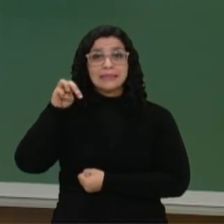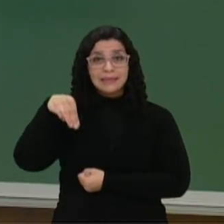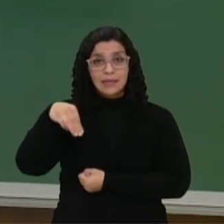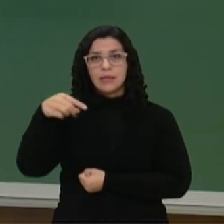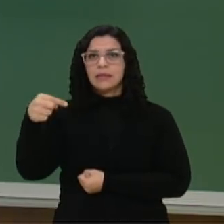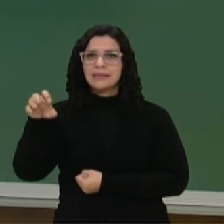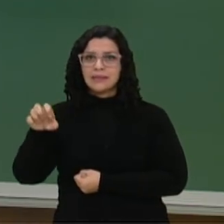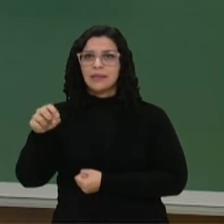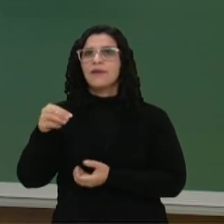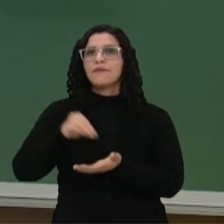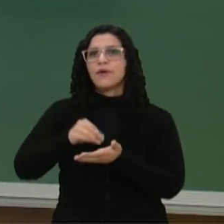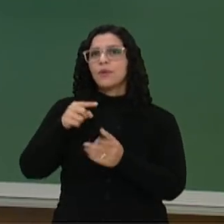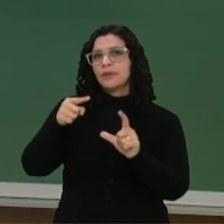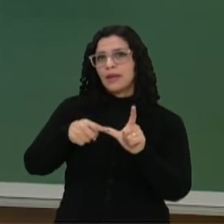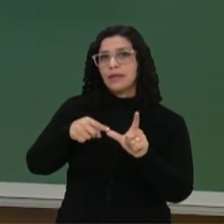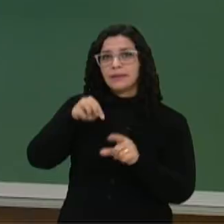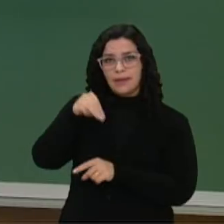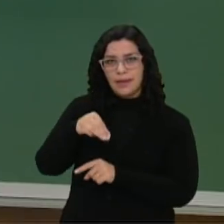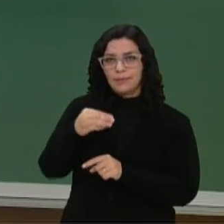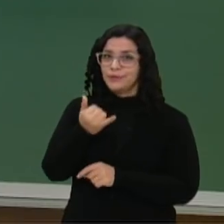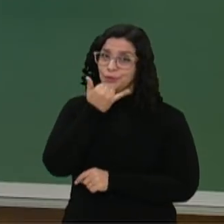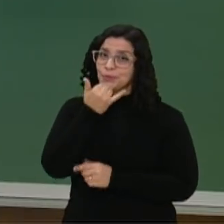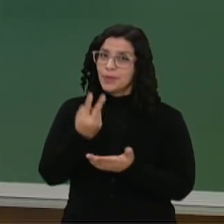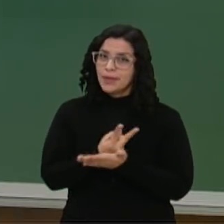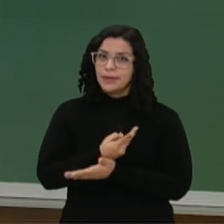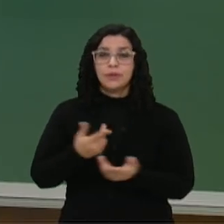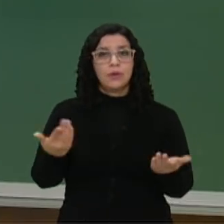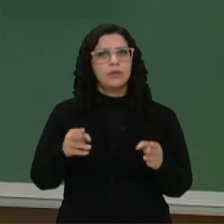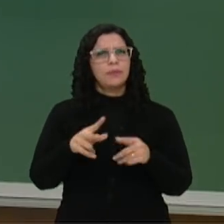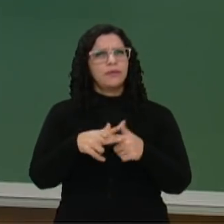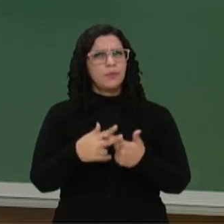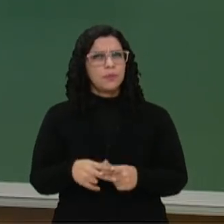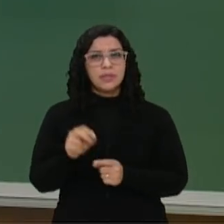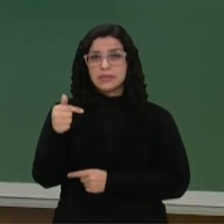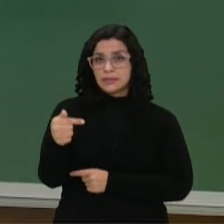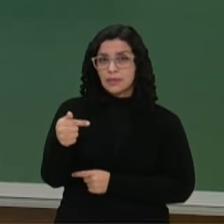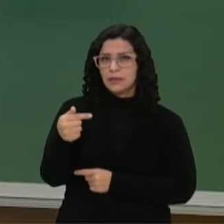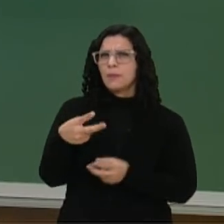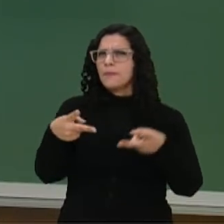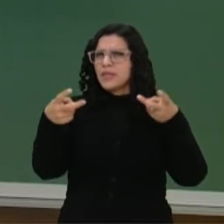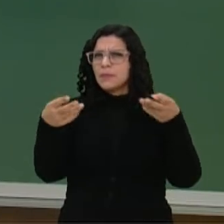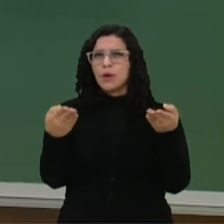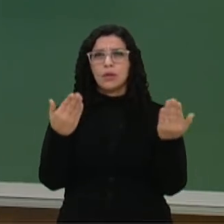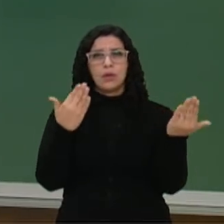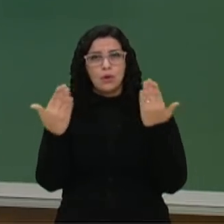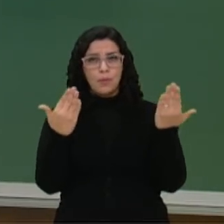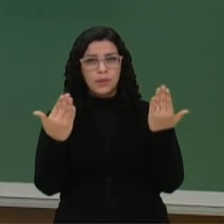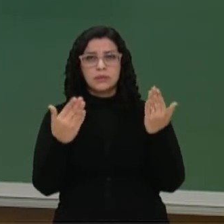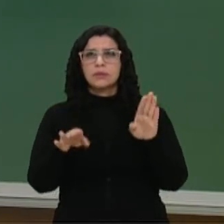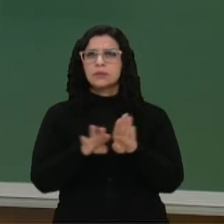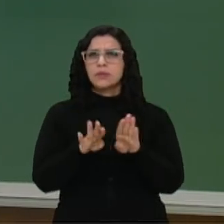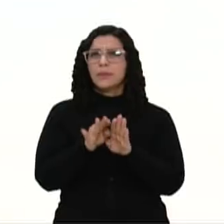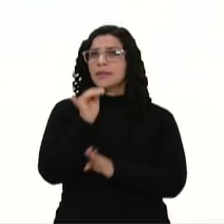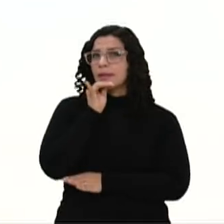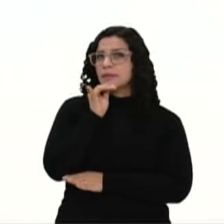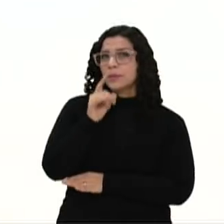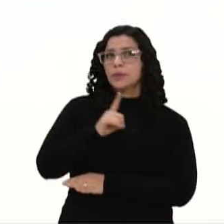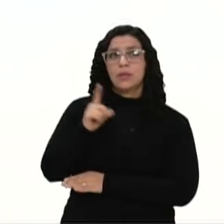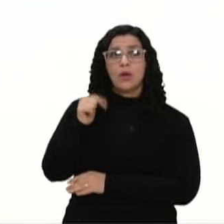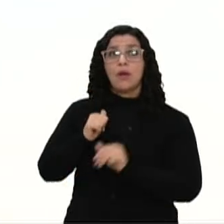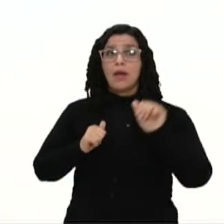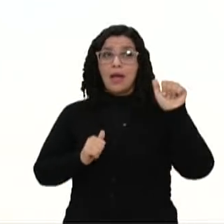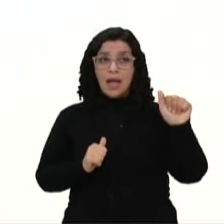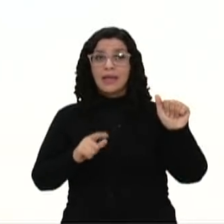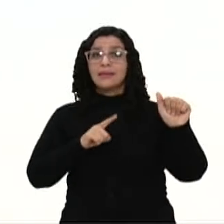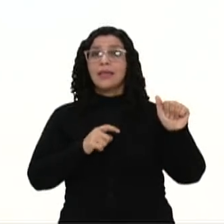Peço perdão, me desculpem. Agora, para a correção do exercício número 7, identificamos comparação e exemplificação.